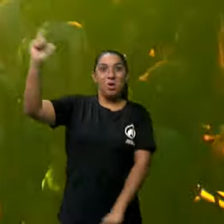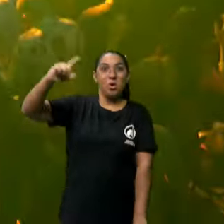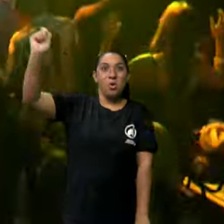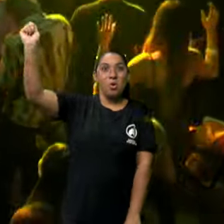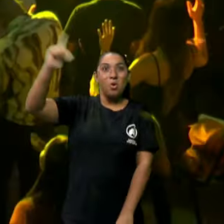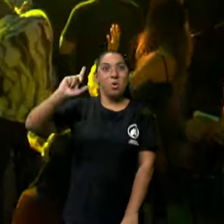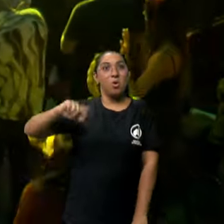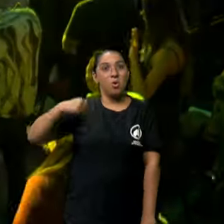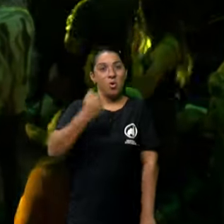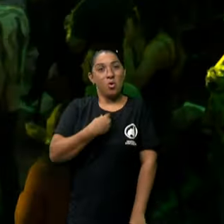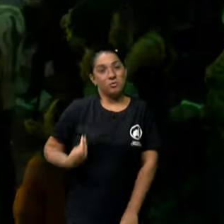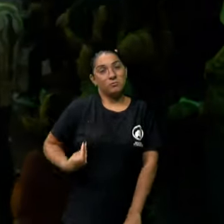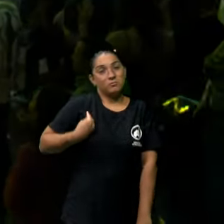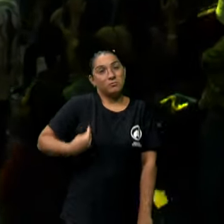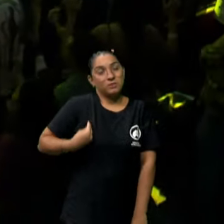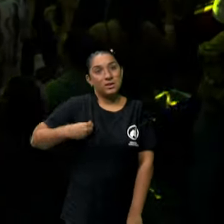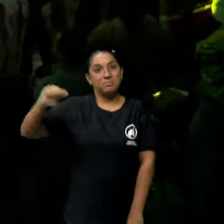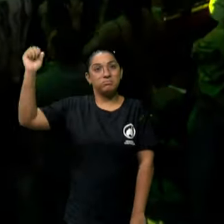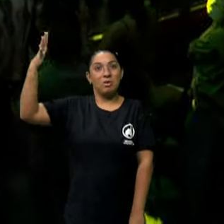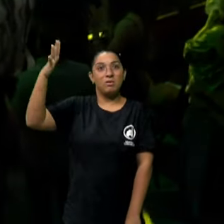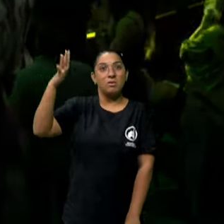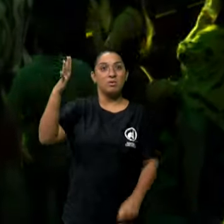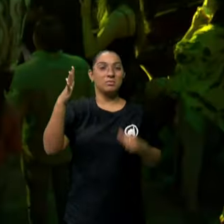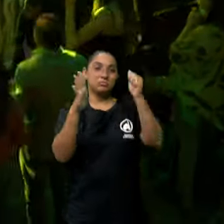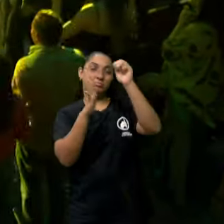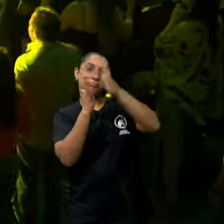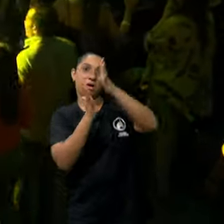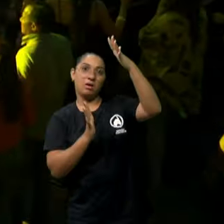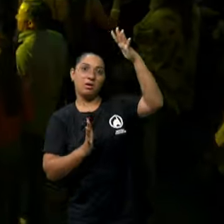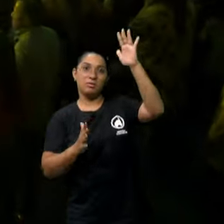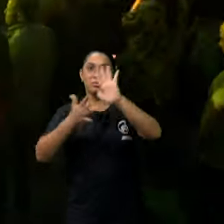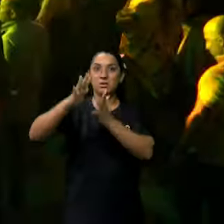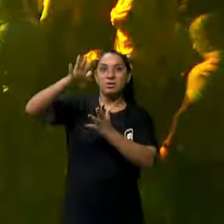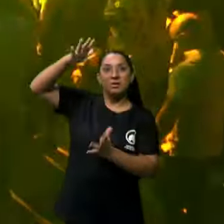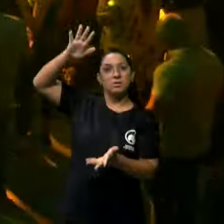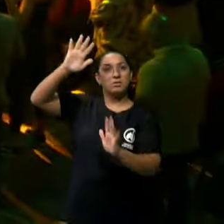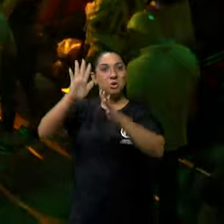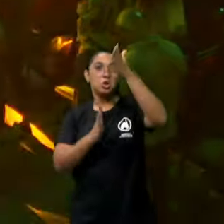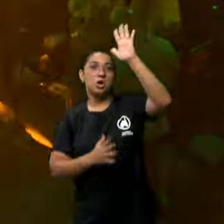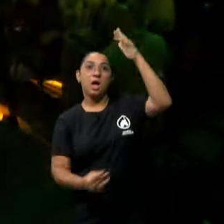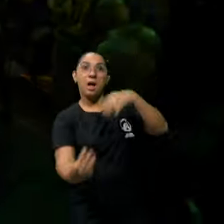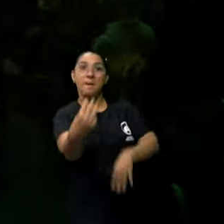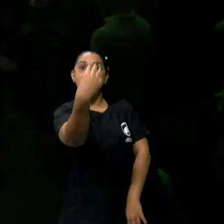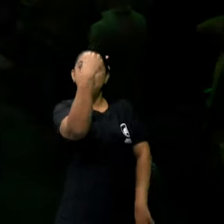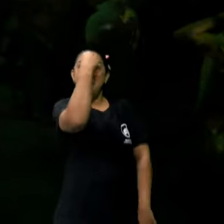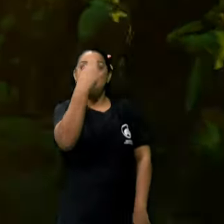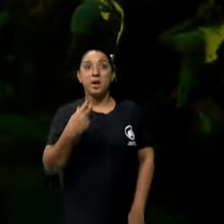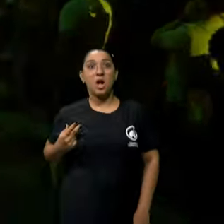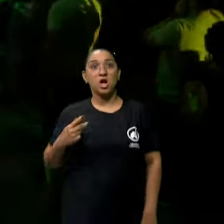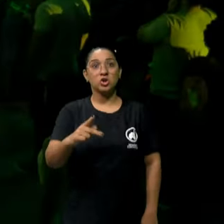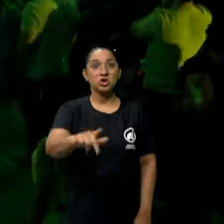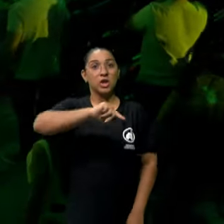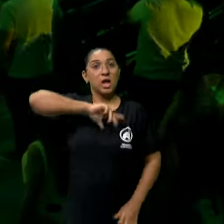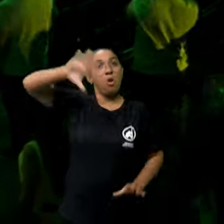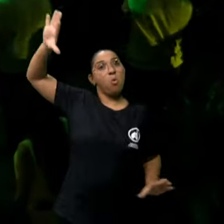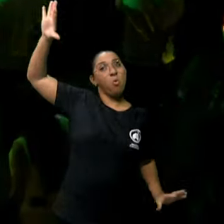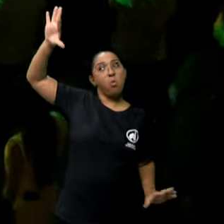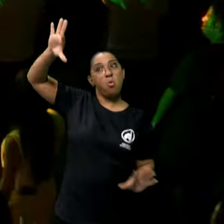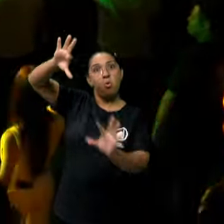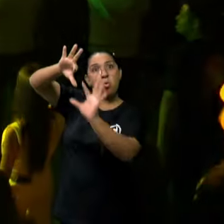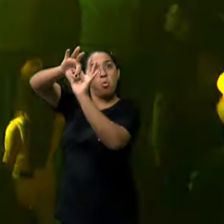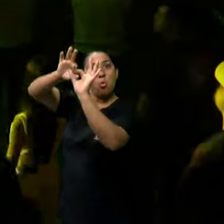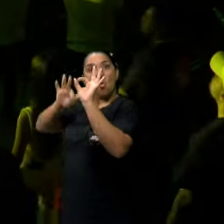baixar ele ilumina a tua mente agora se recolha da lá vai ele te conecta com o